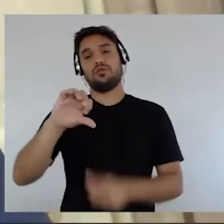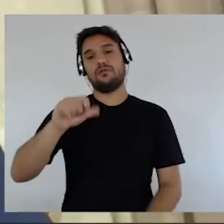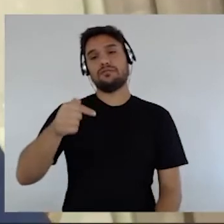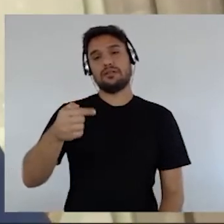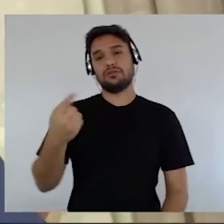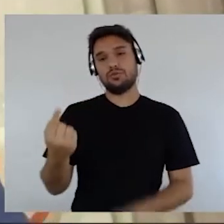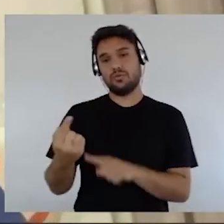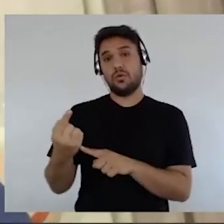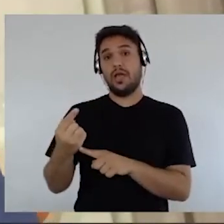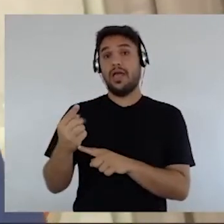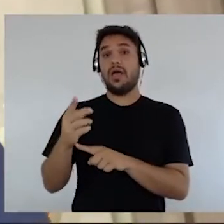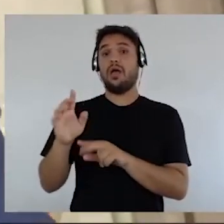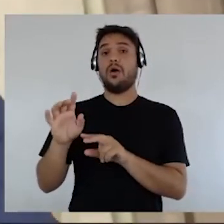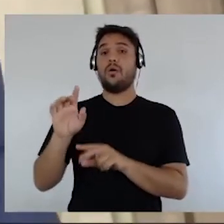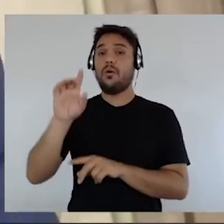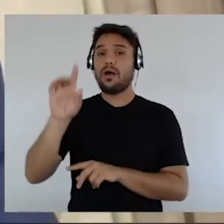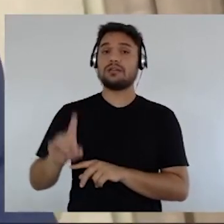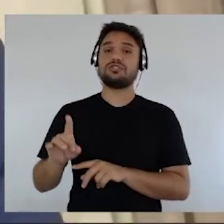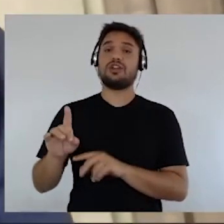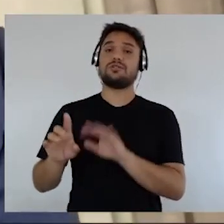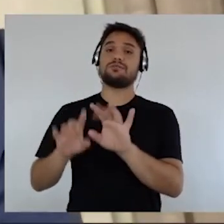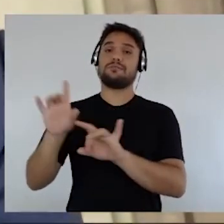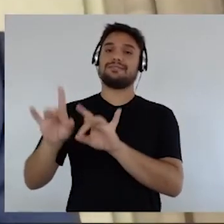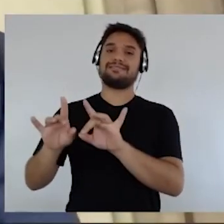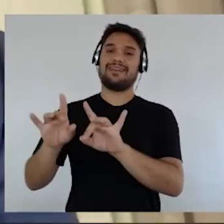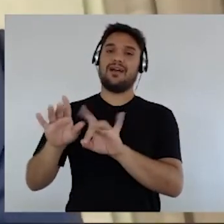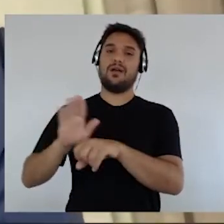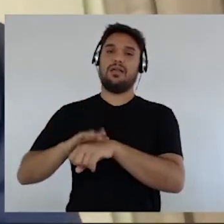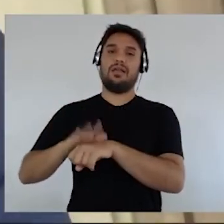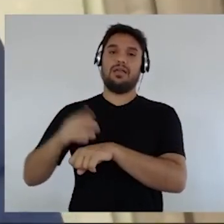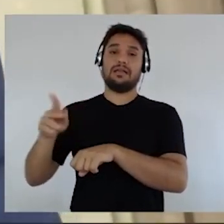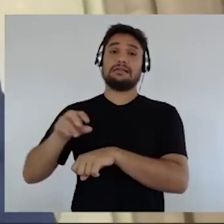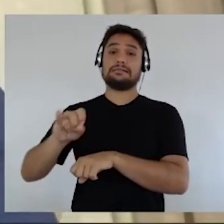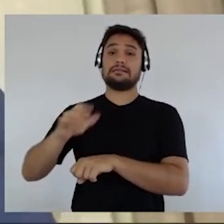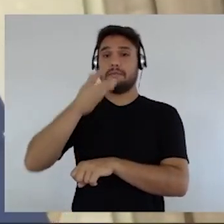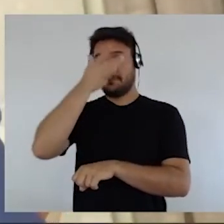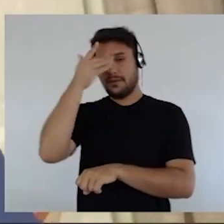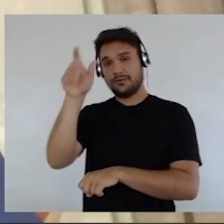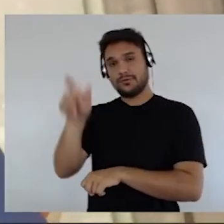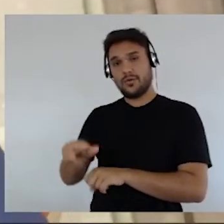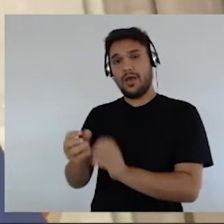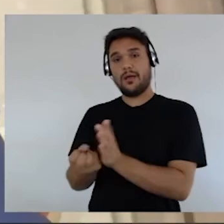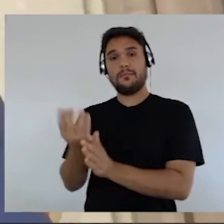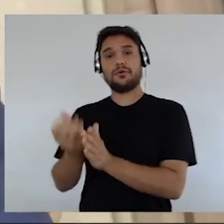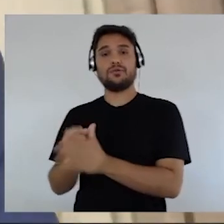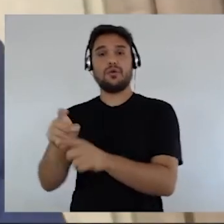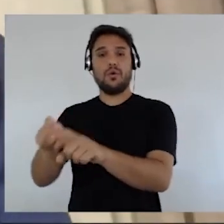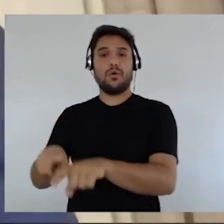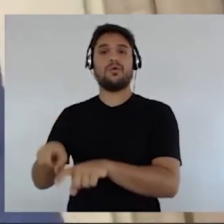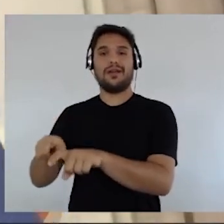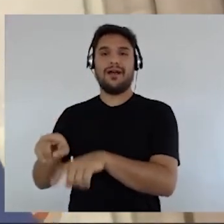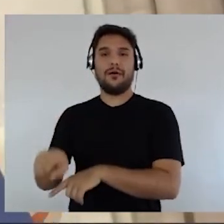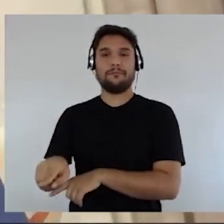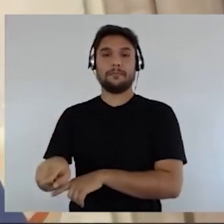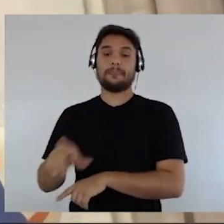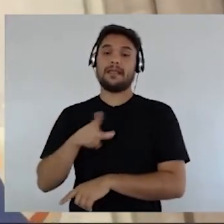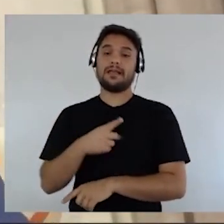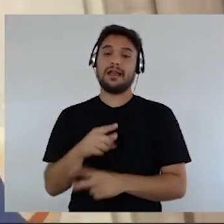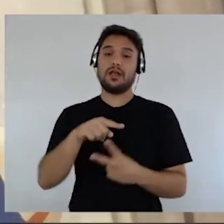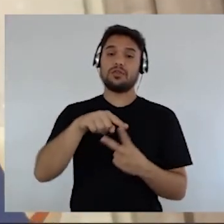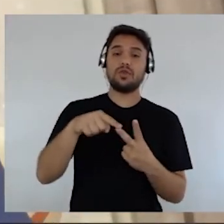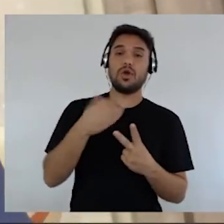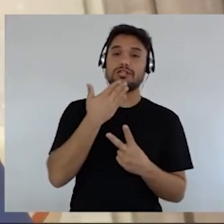traz a exceção da inscrição facultativa apenas para o produtor rural, cria duas modalidades